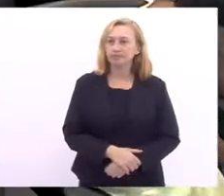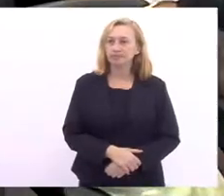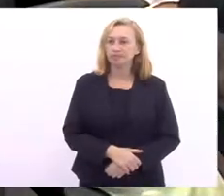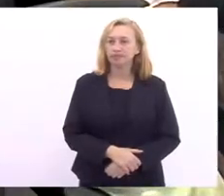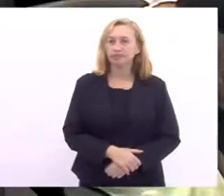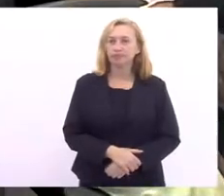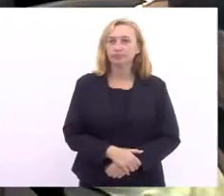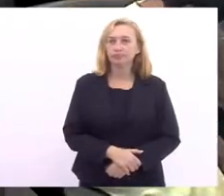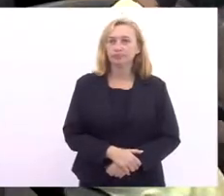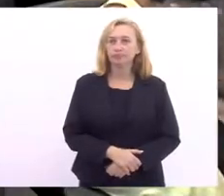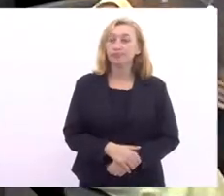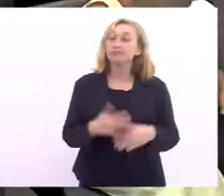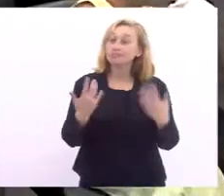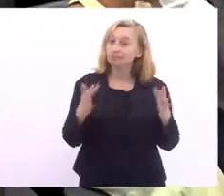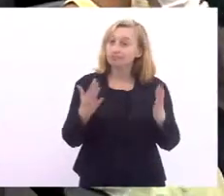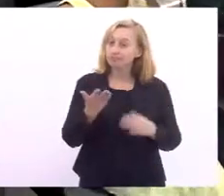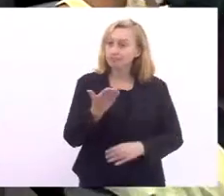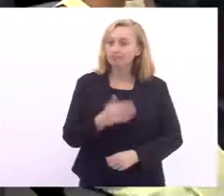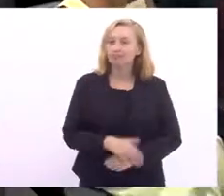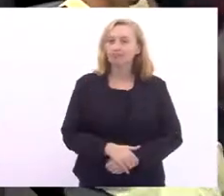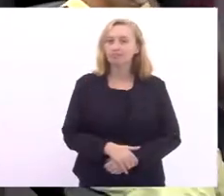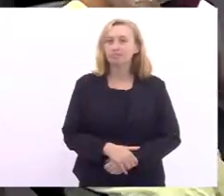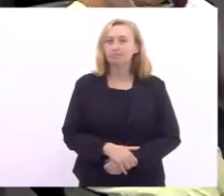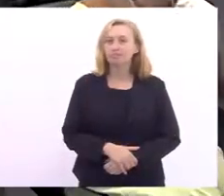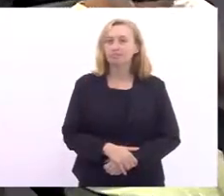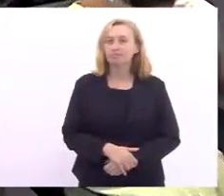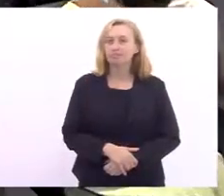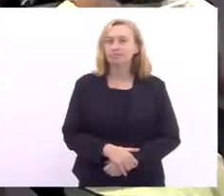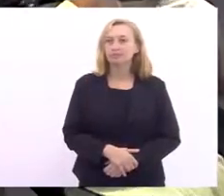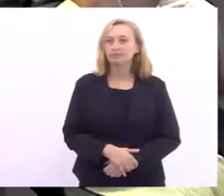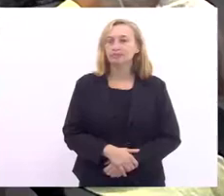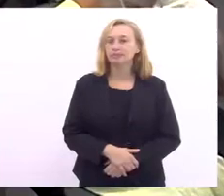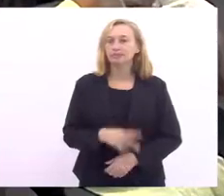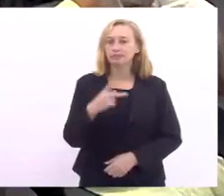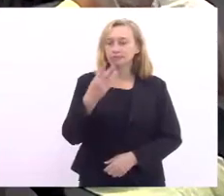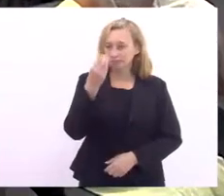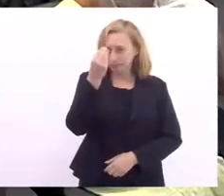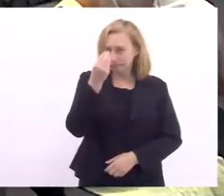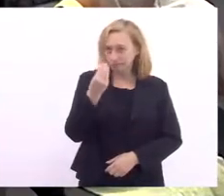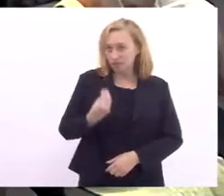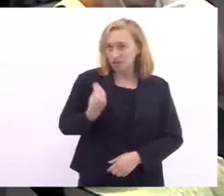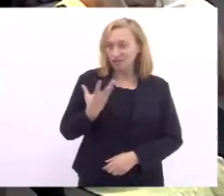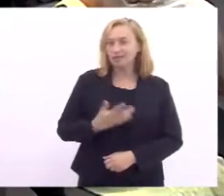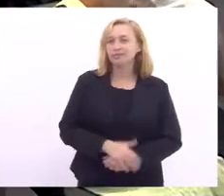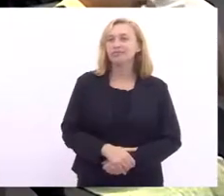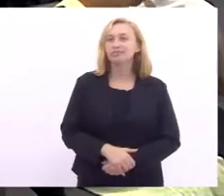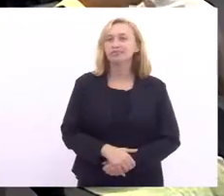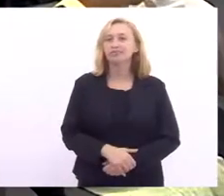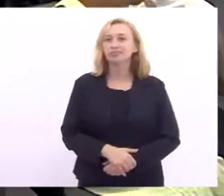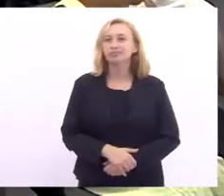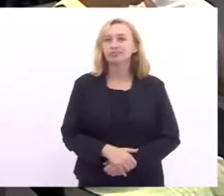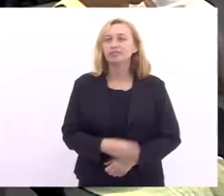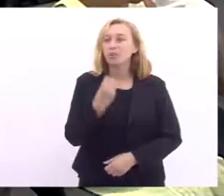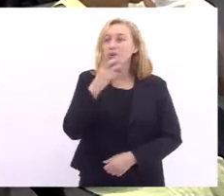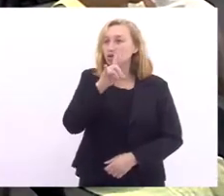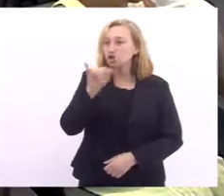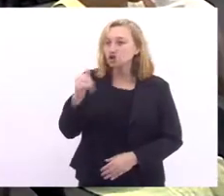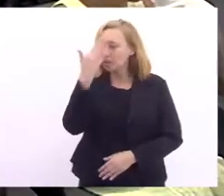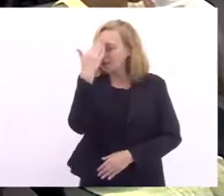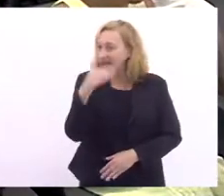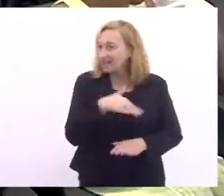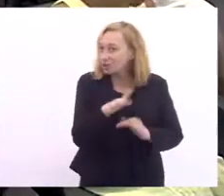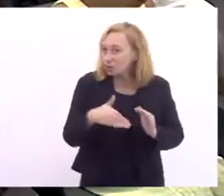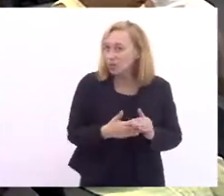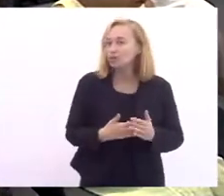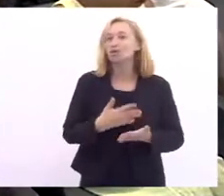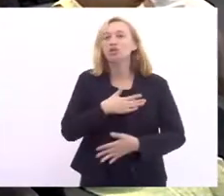para a sua saudação Obrigado por expor sua presença Oi oi bom dia obrigado a